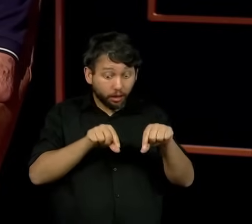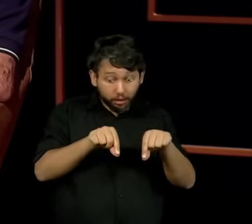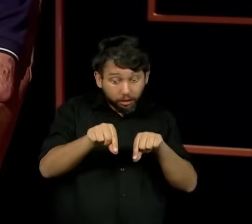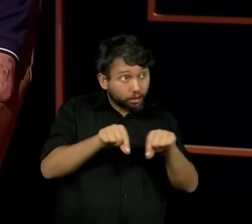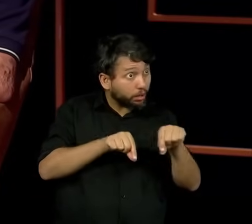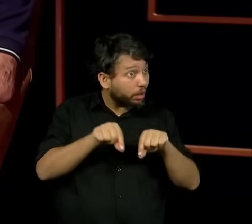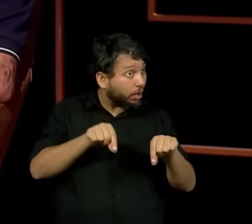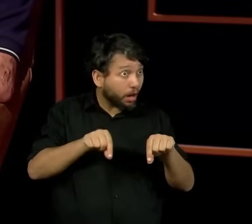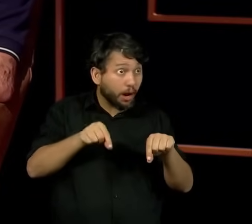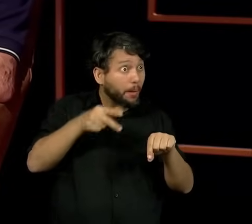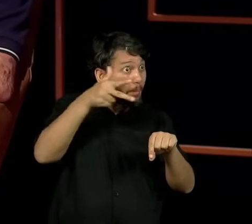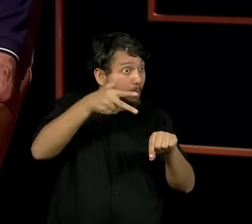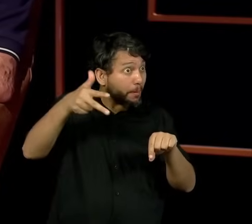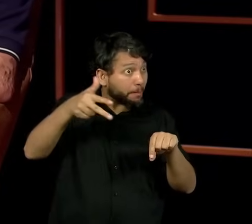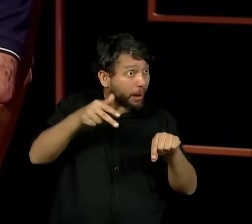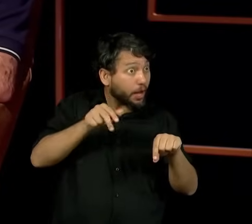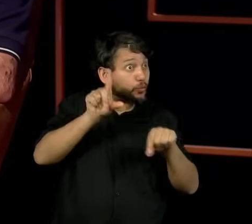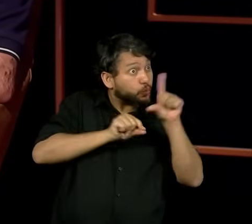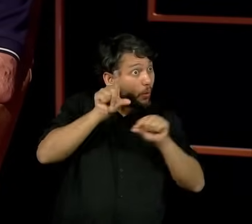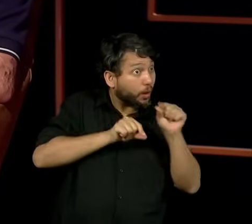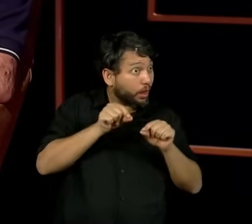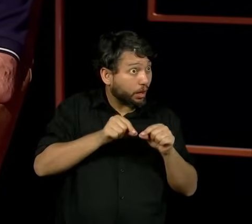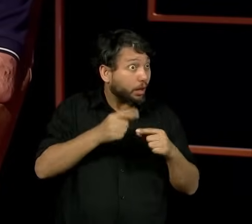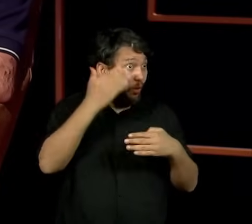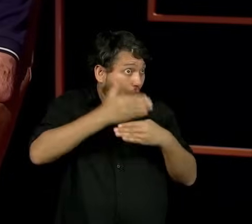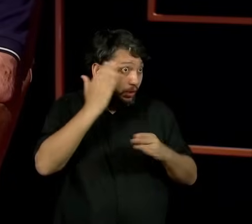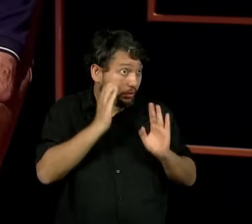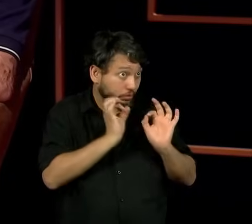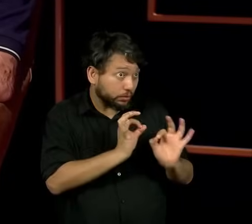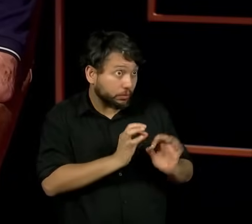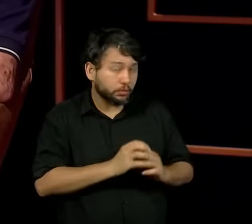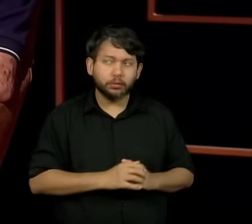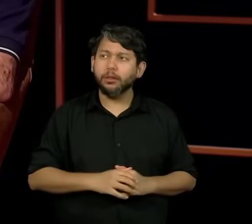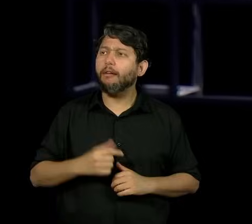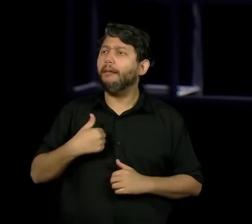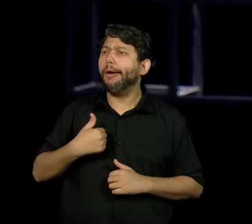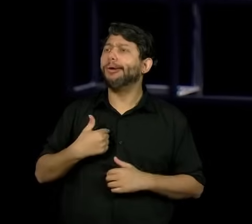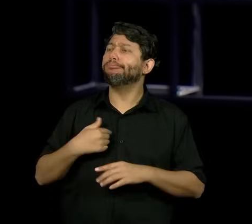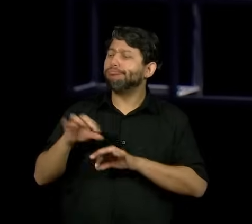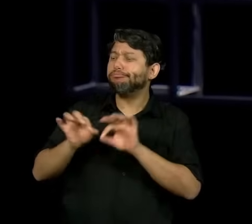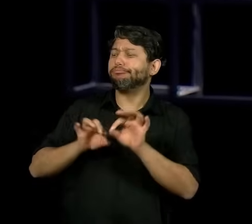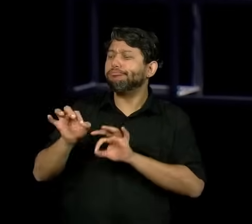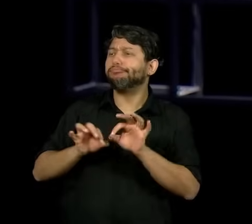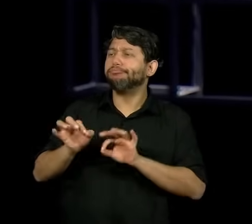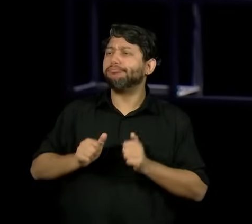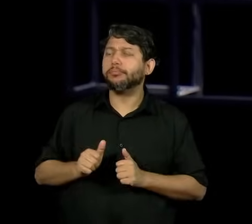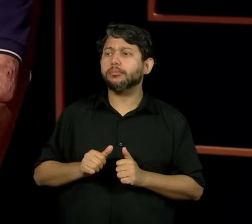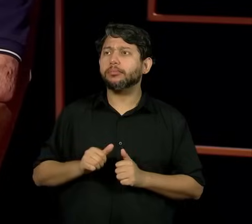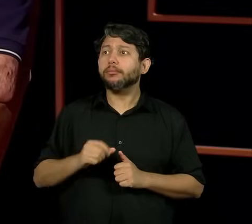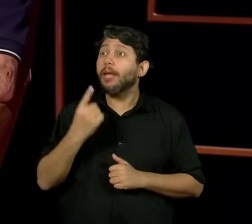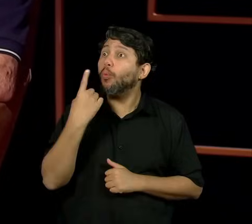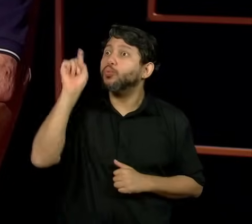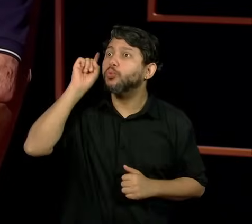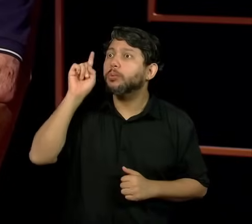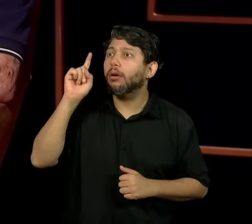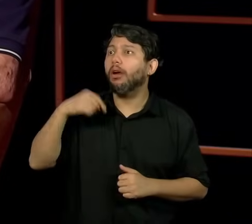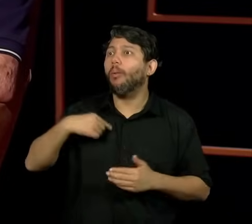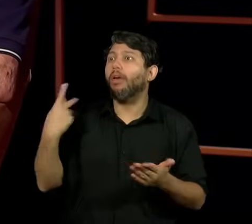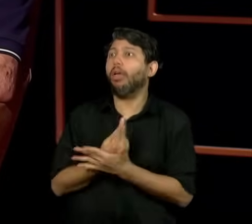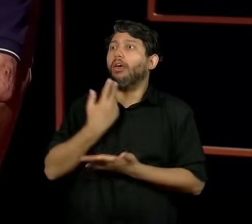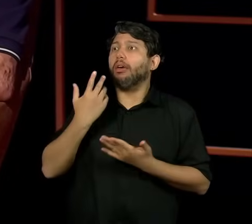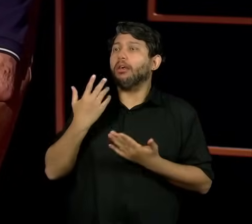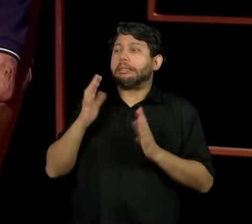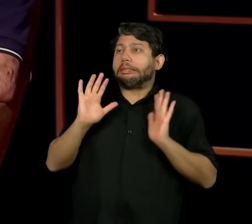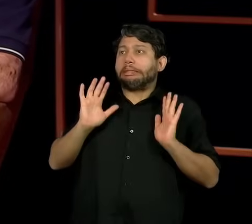fui, estudei, cortei. Aí a última cena eu errei o corte. Acabou a cena, eu desci, encontrei